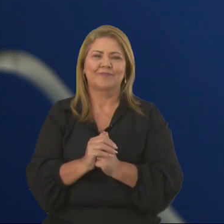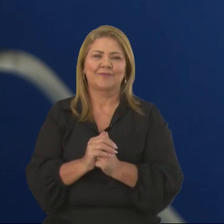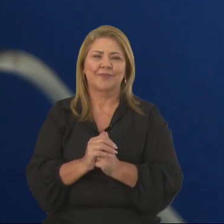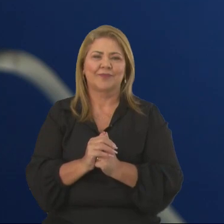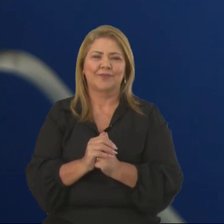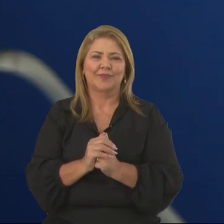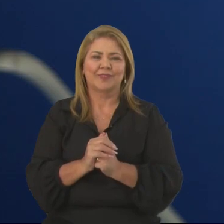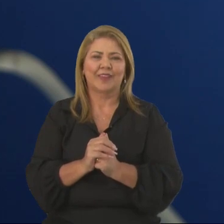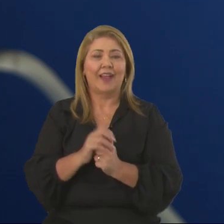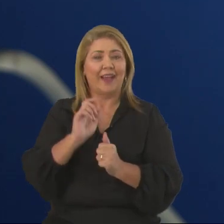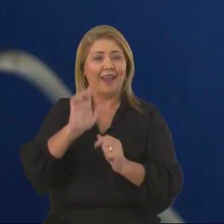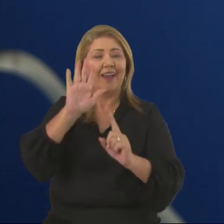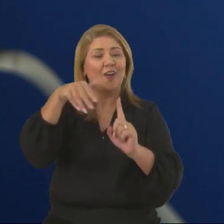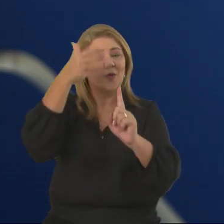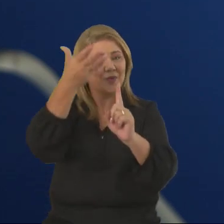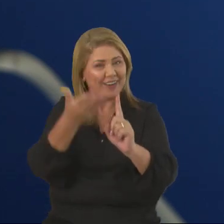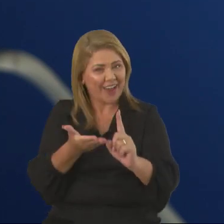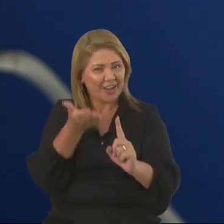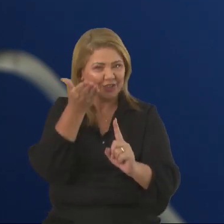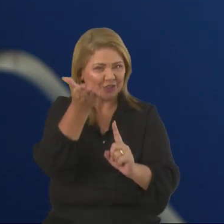nossa homenageada.